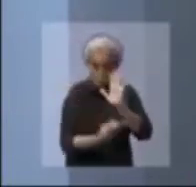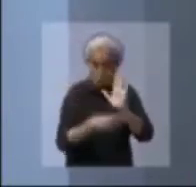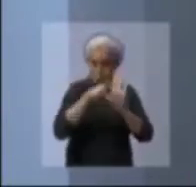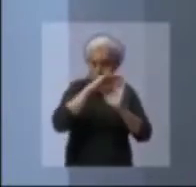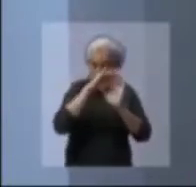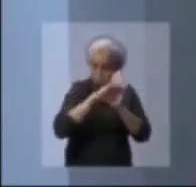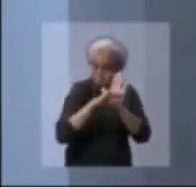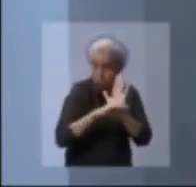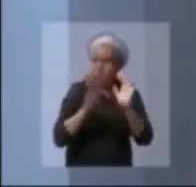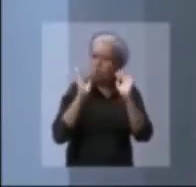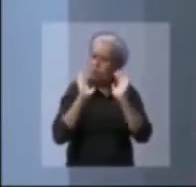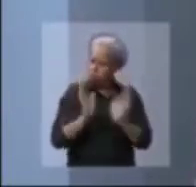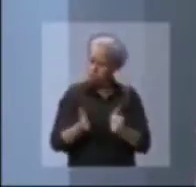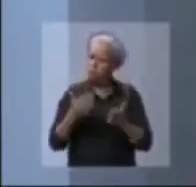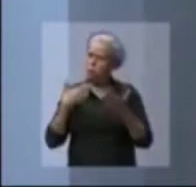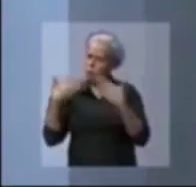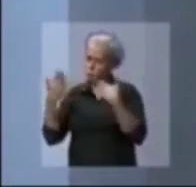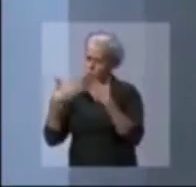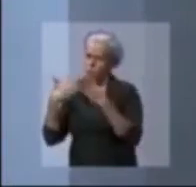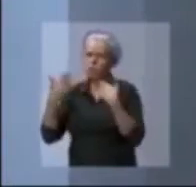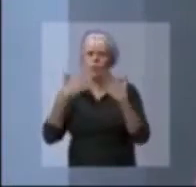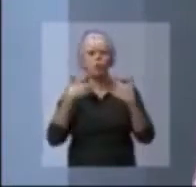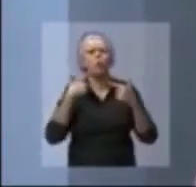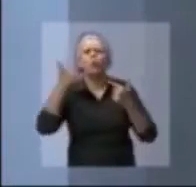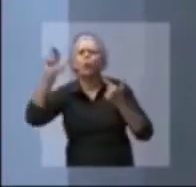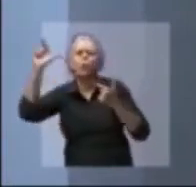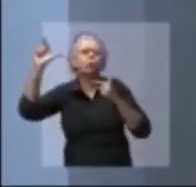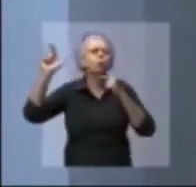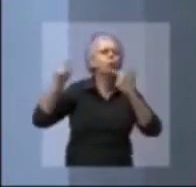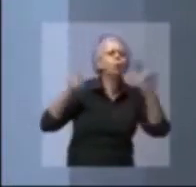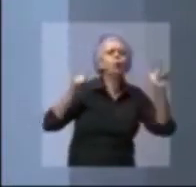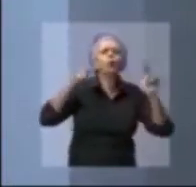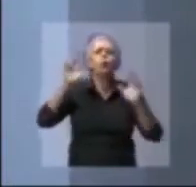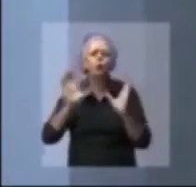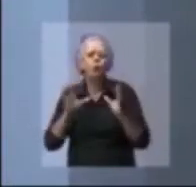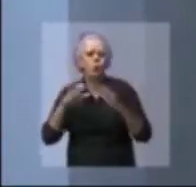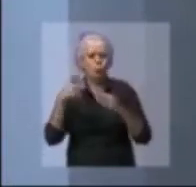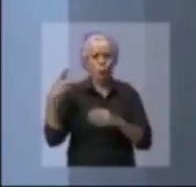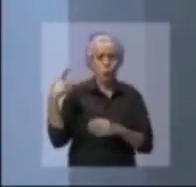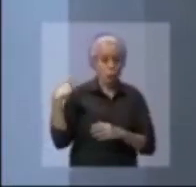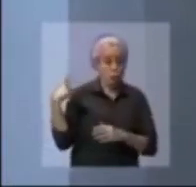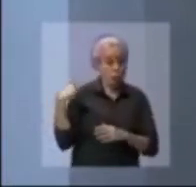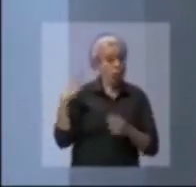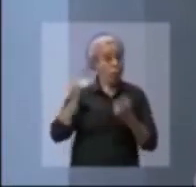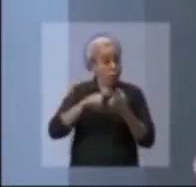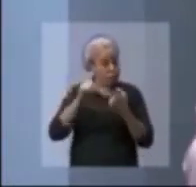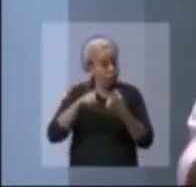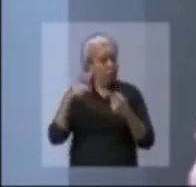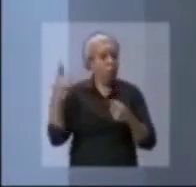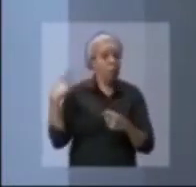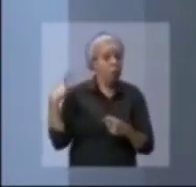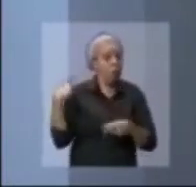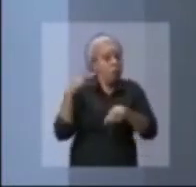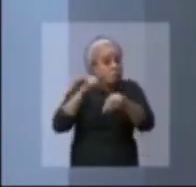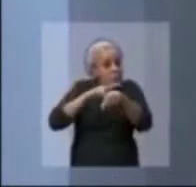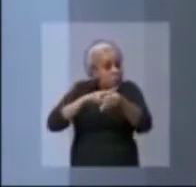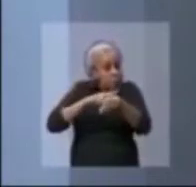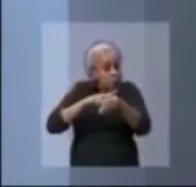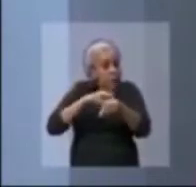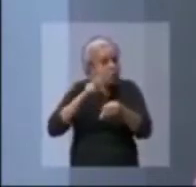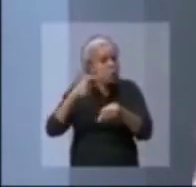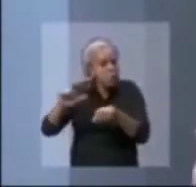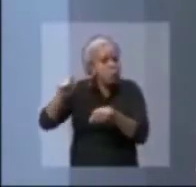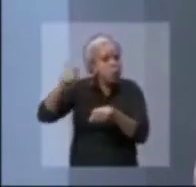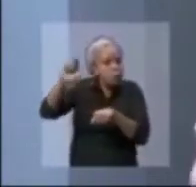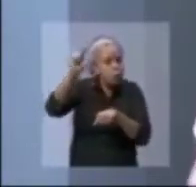conversamos, inclusive, com membros de outros partidos, inclusive do Partido Verde, do partido, de todos os partidos que participaram dessa